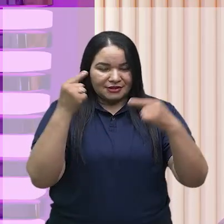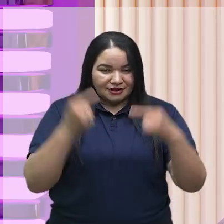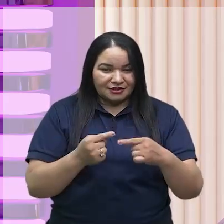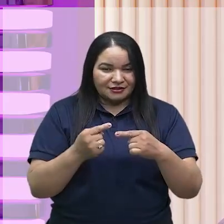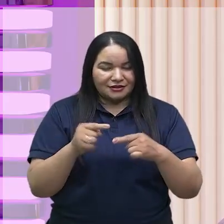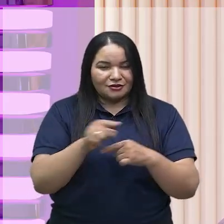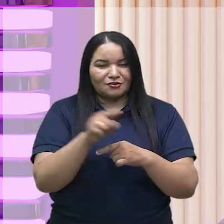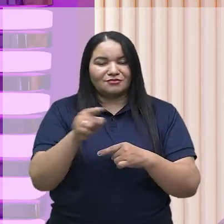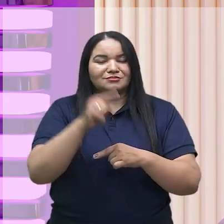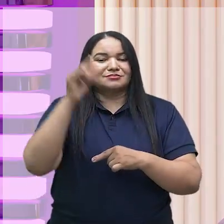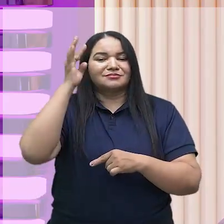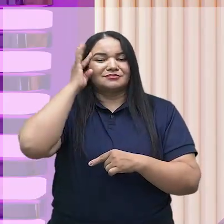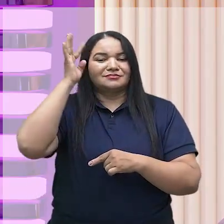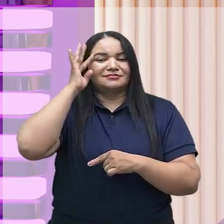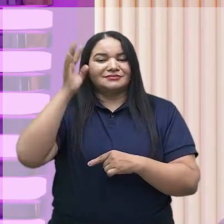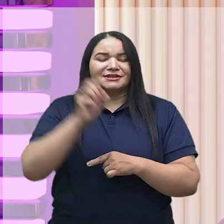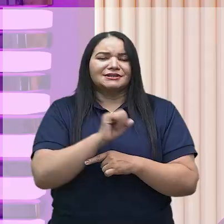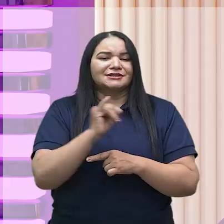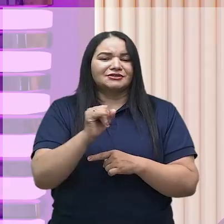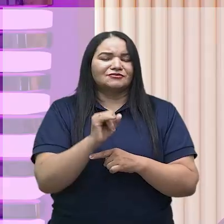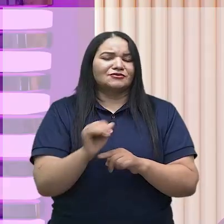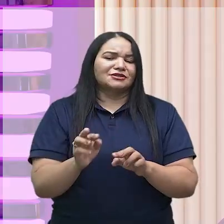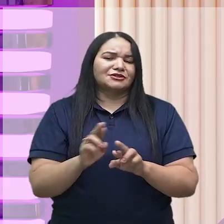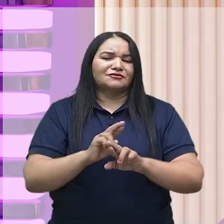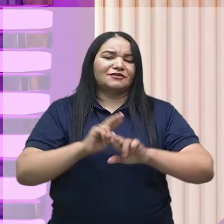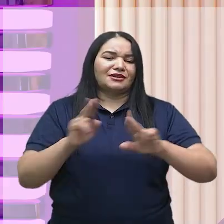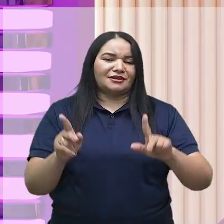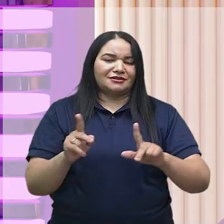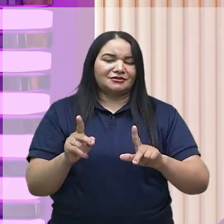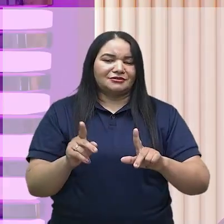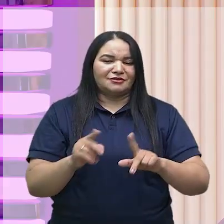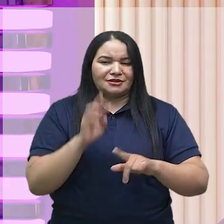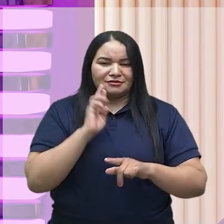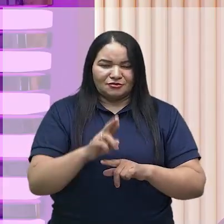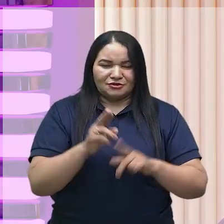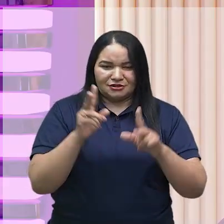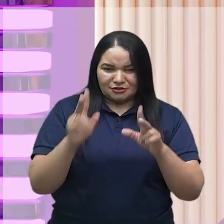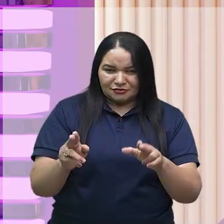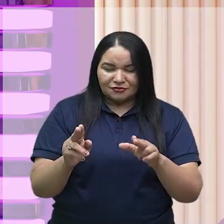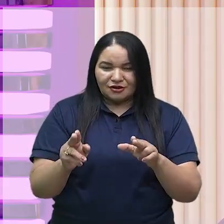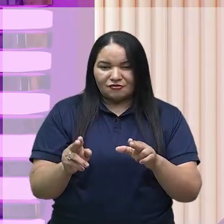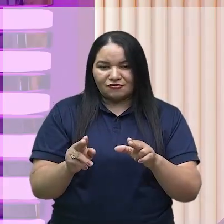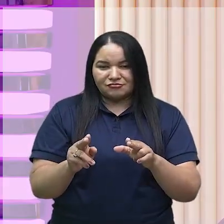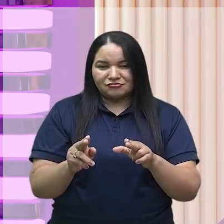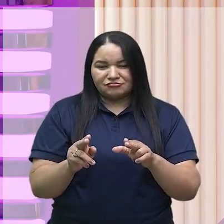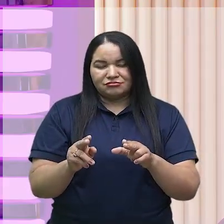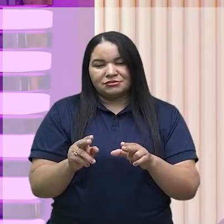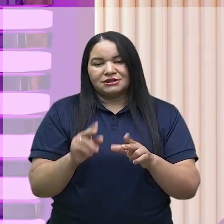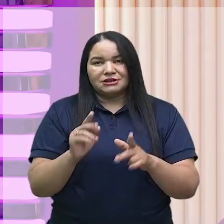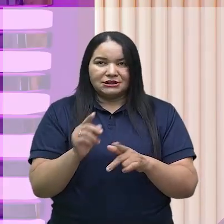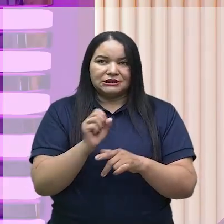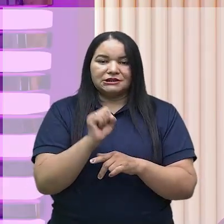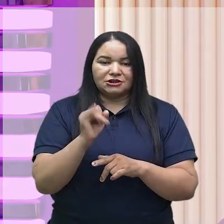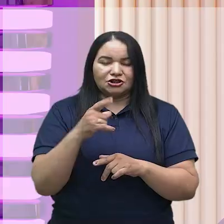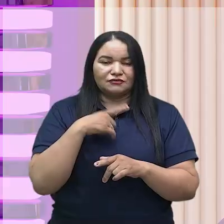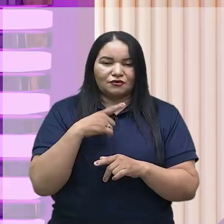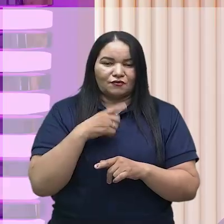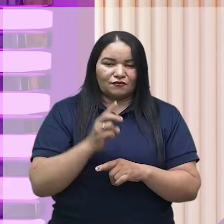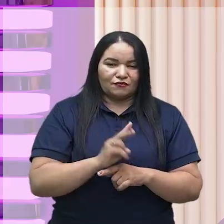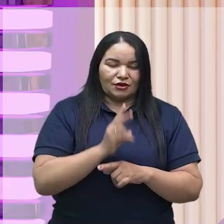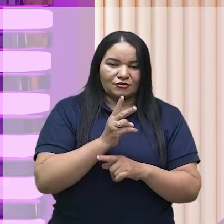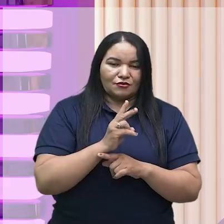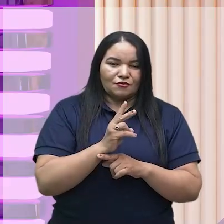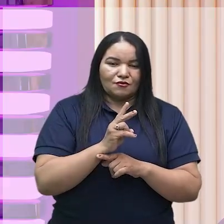aqui no seguinte. E se fosse o inverso? O resultado seria o mesmo? Ou seja, se eu pegasse um valor,